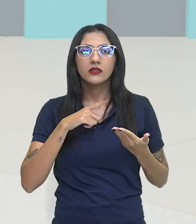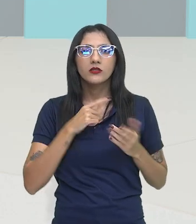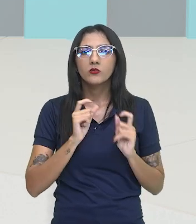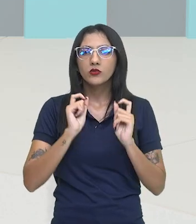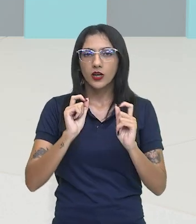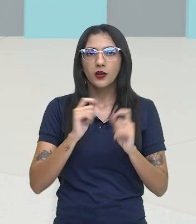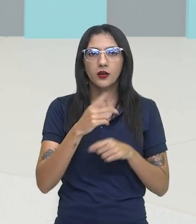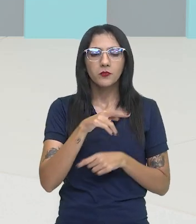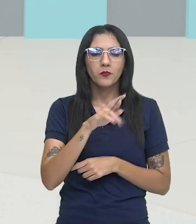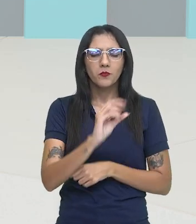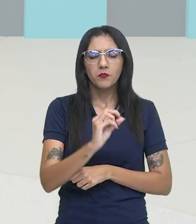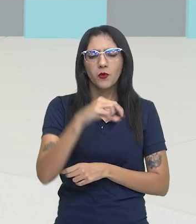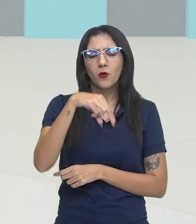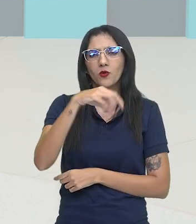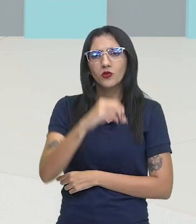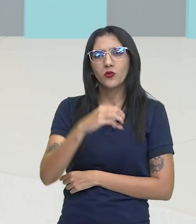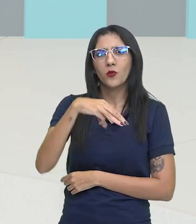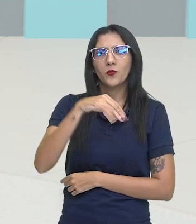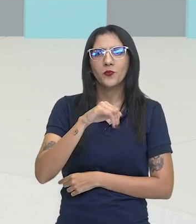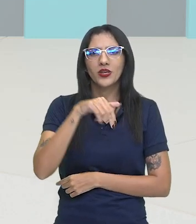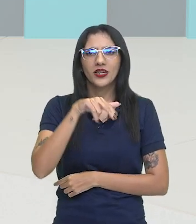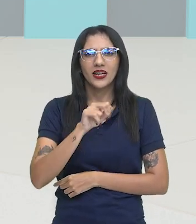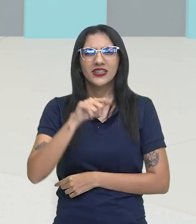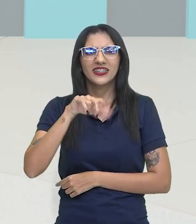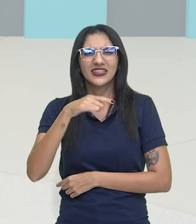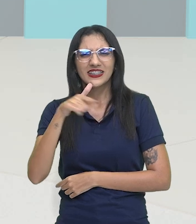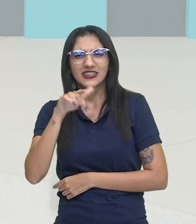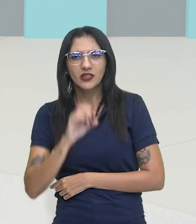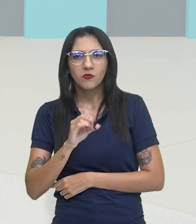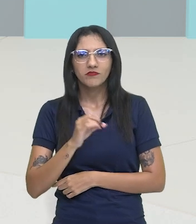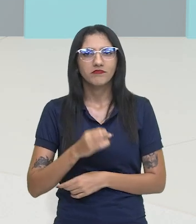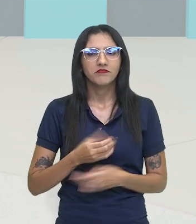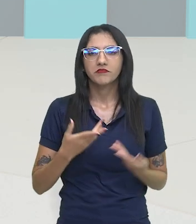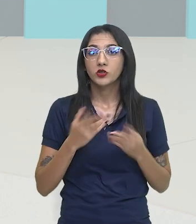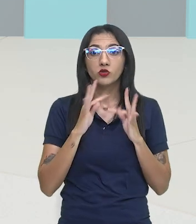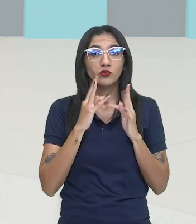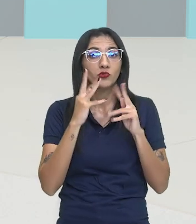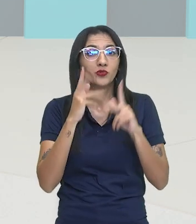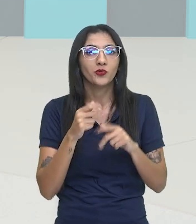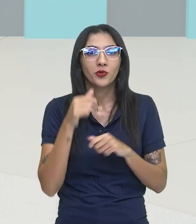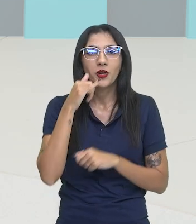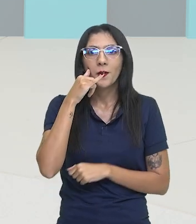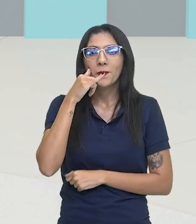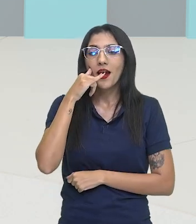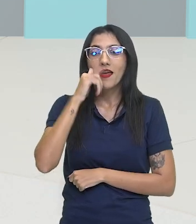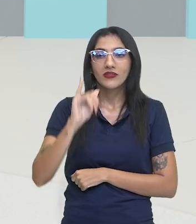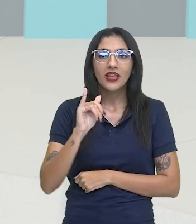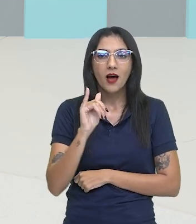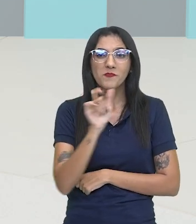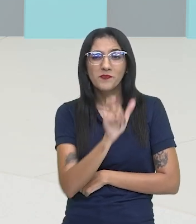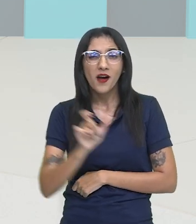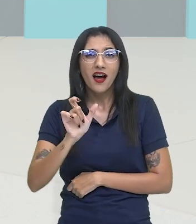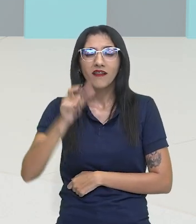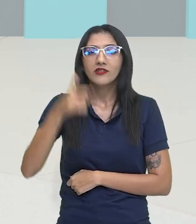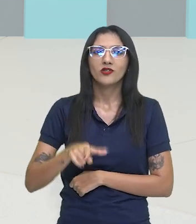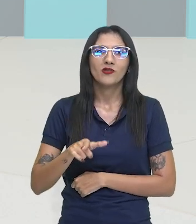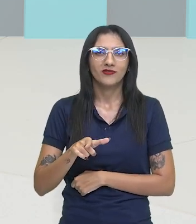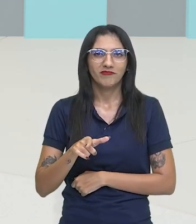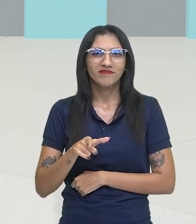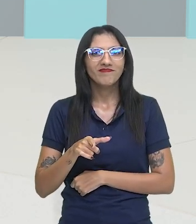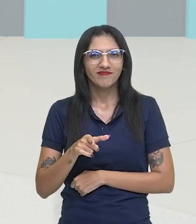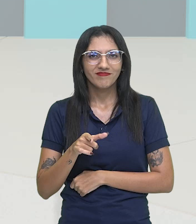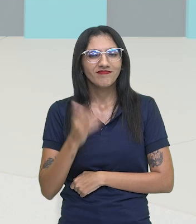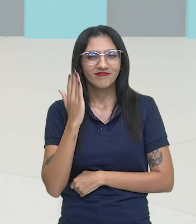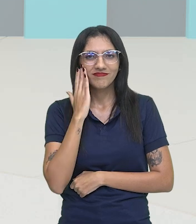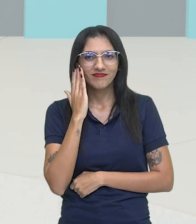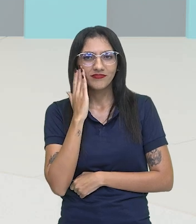de pronominalização. Vou fazer um pleonasmo agora. Tudo isso para não repetir de novo, ok? E aí